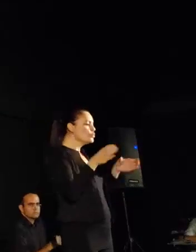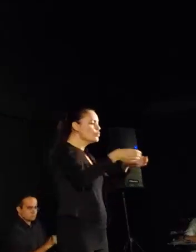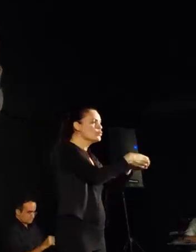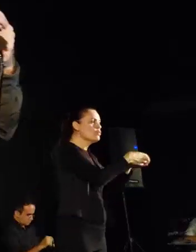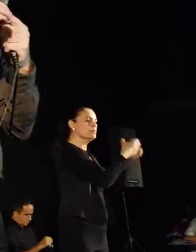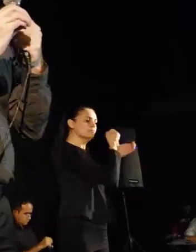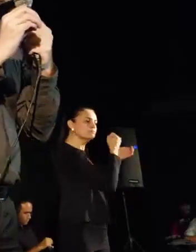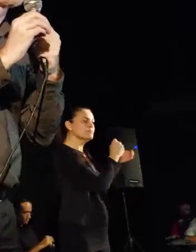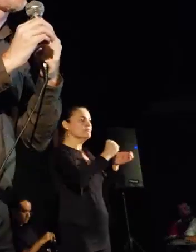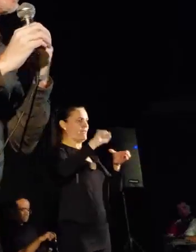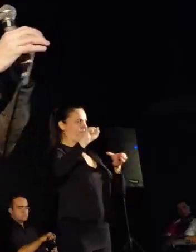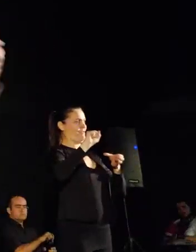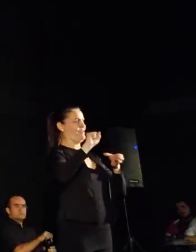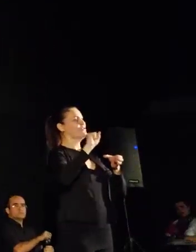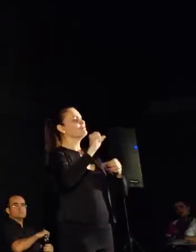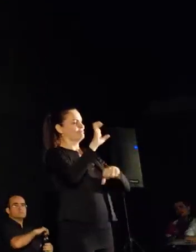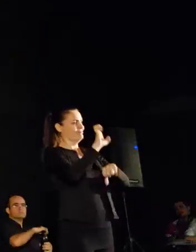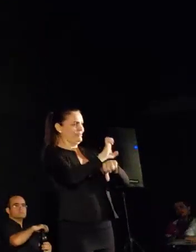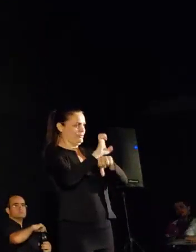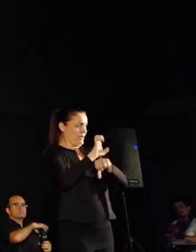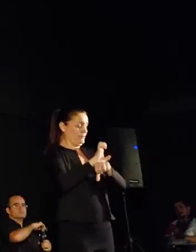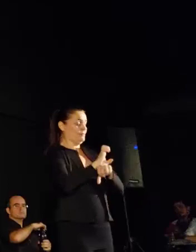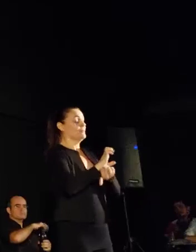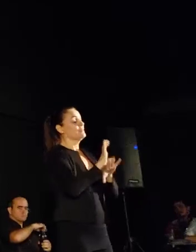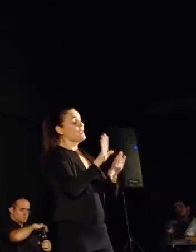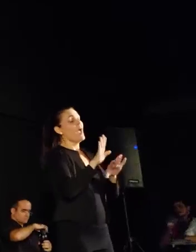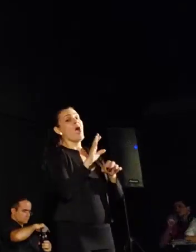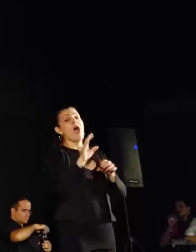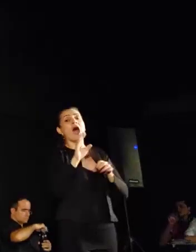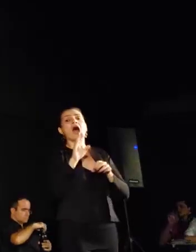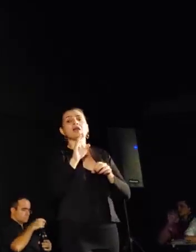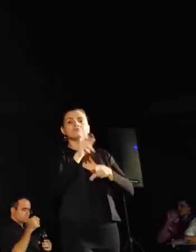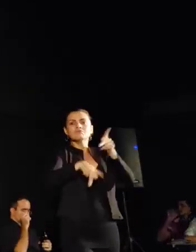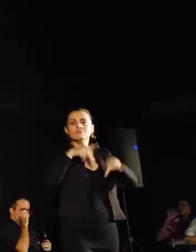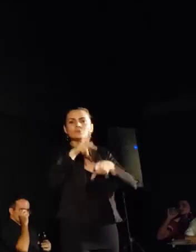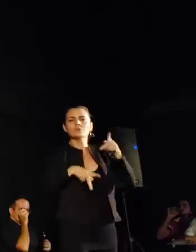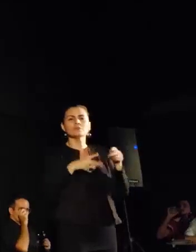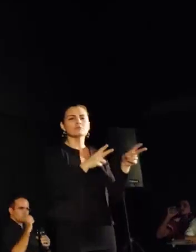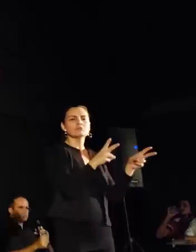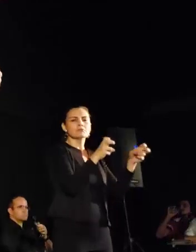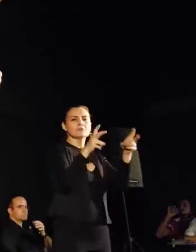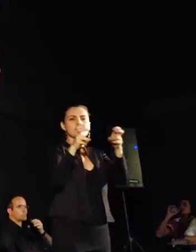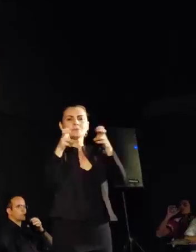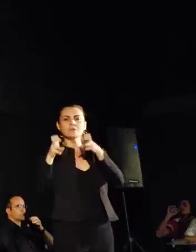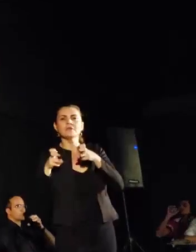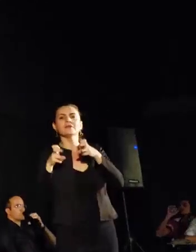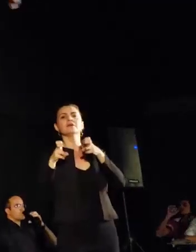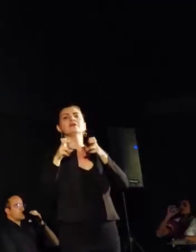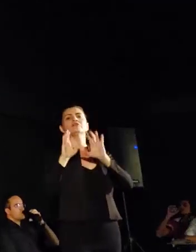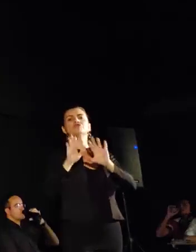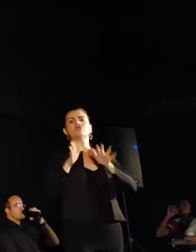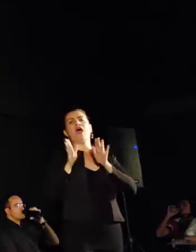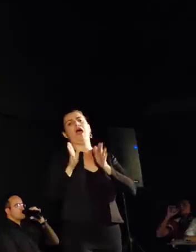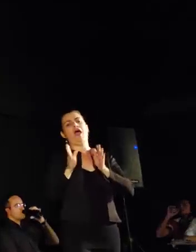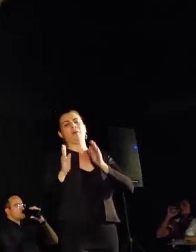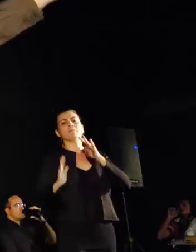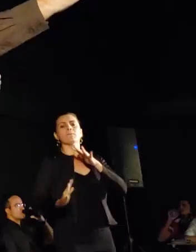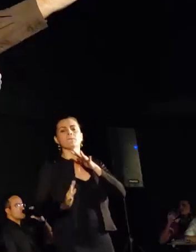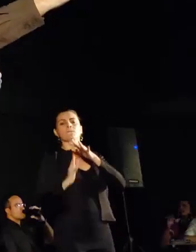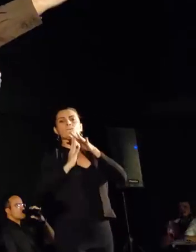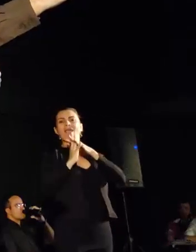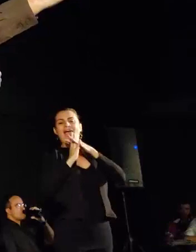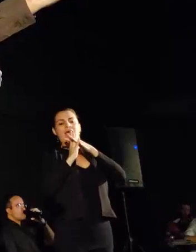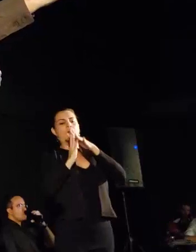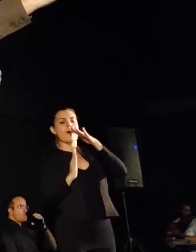é o caso, percebam, as populações percebiam que elas tinham chegado, no Brasil, que elas tinham chegado num teto, que elas não conseguiriam